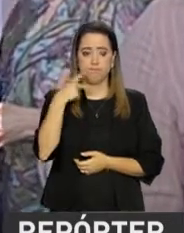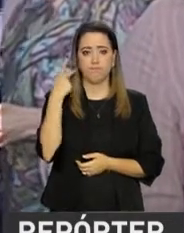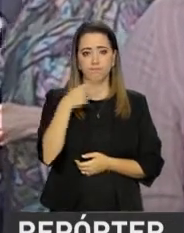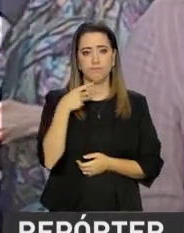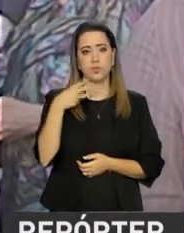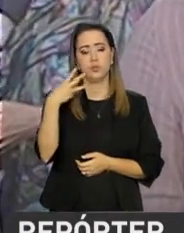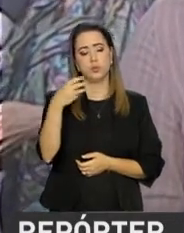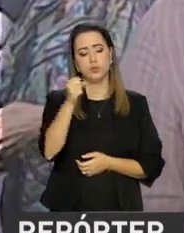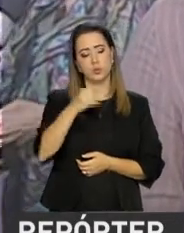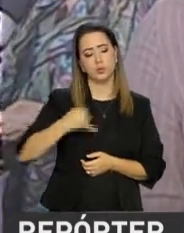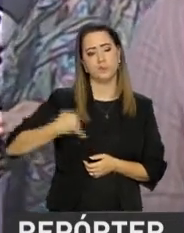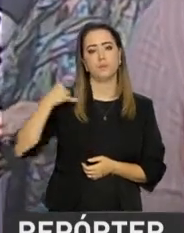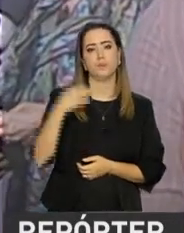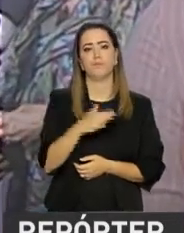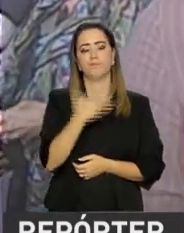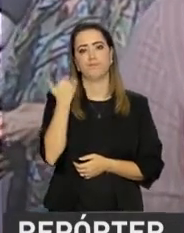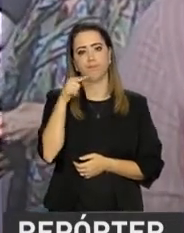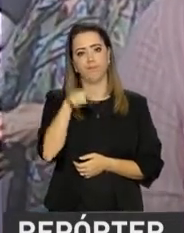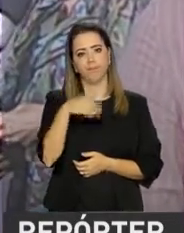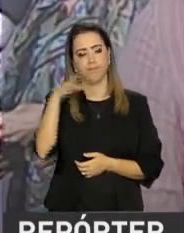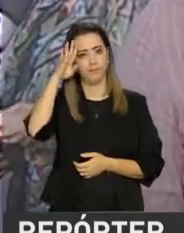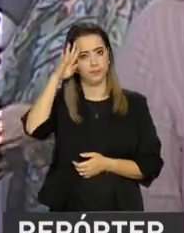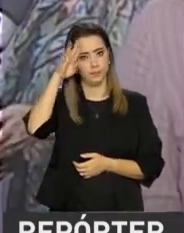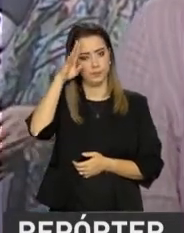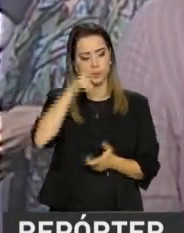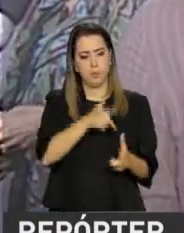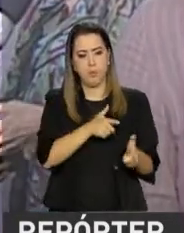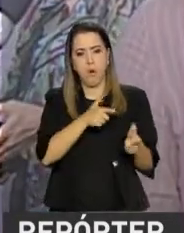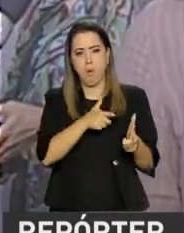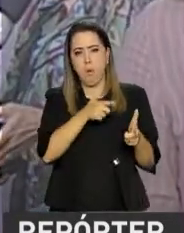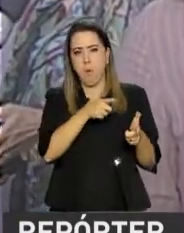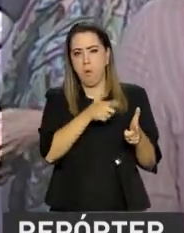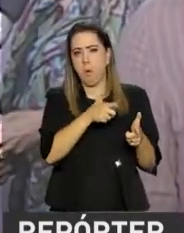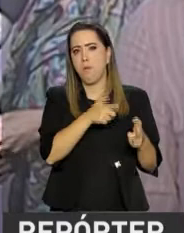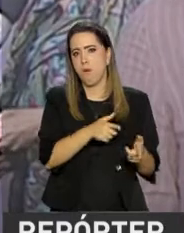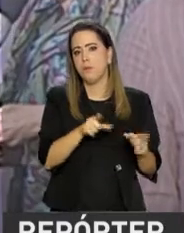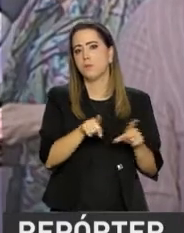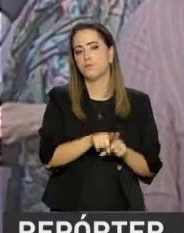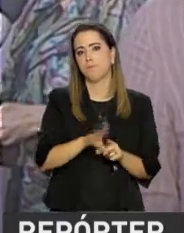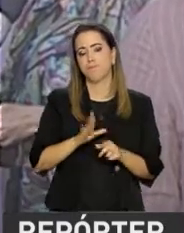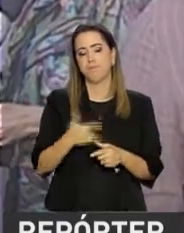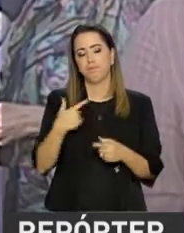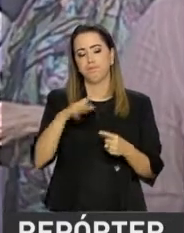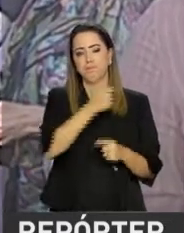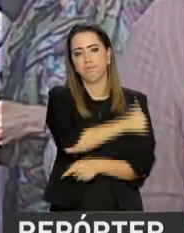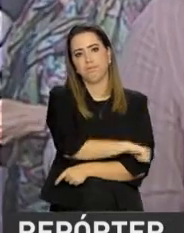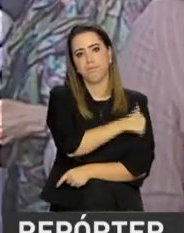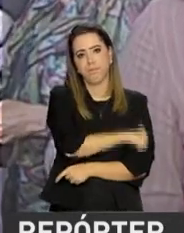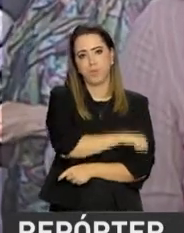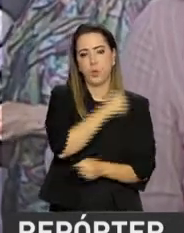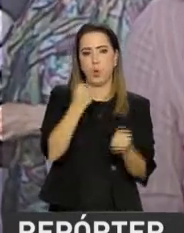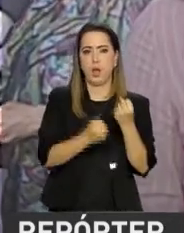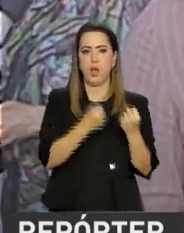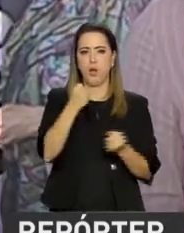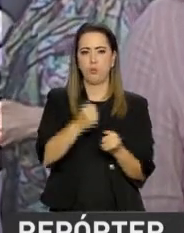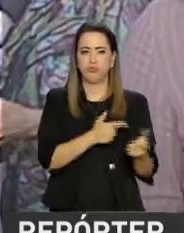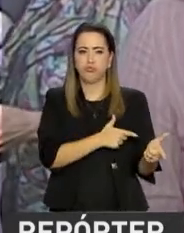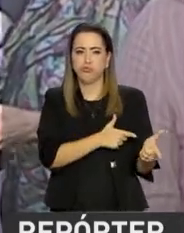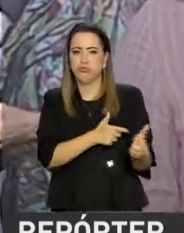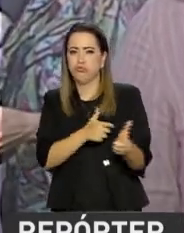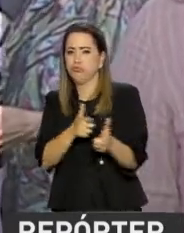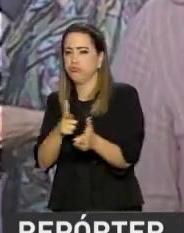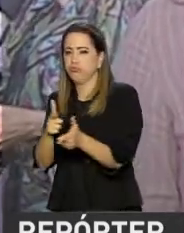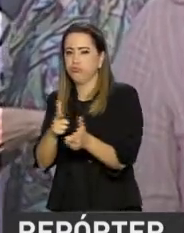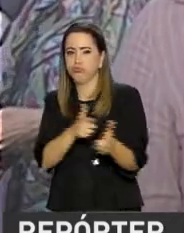foi assassinada na noite desta quarta-feira, no centro do Rio de Janeiro, quando o carro em que estava foi atingido por